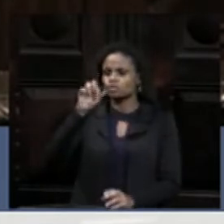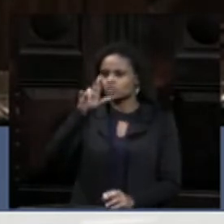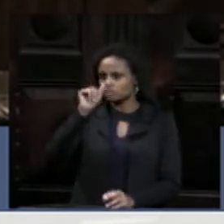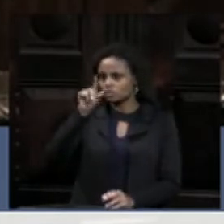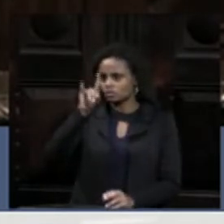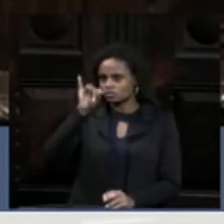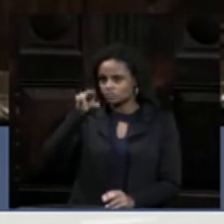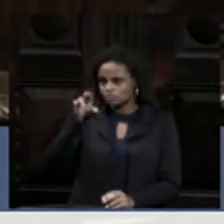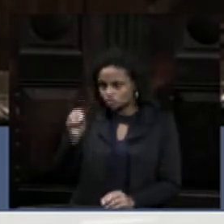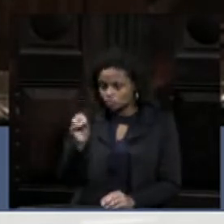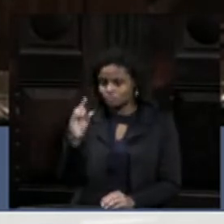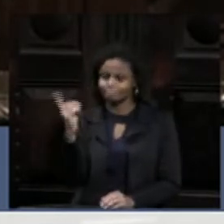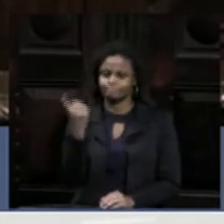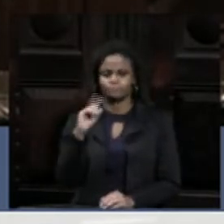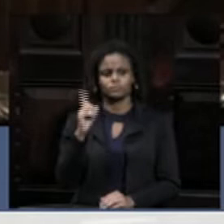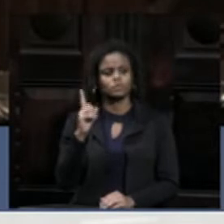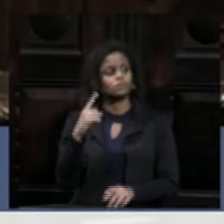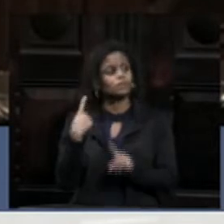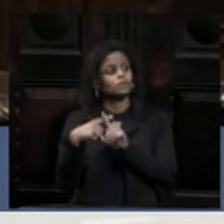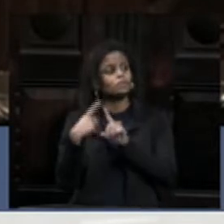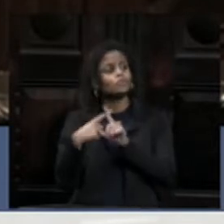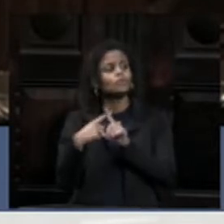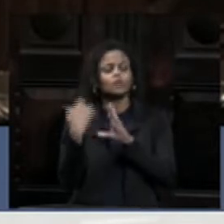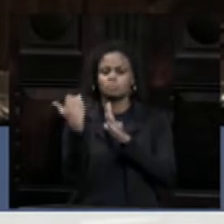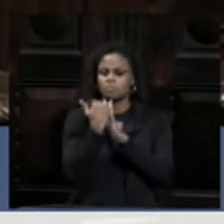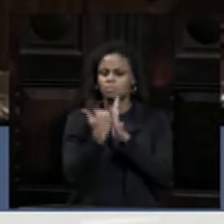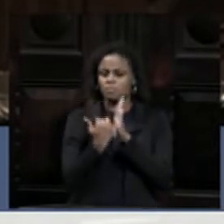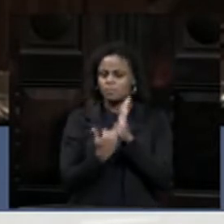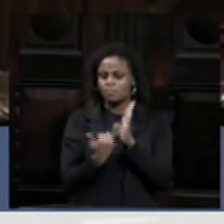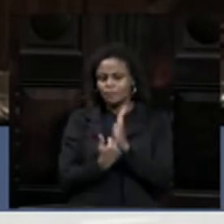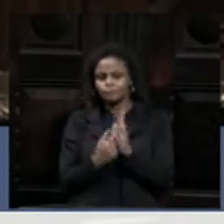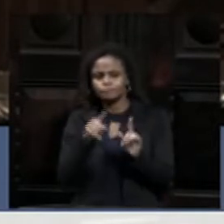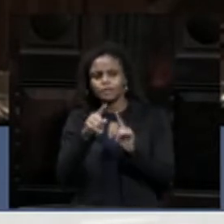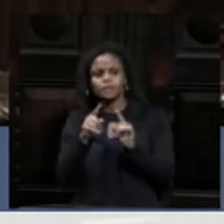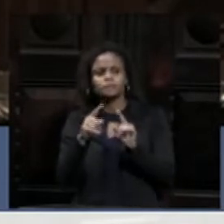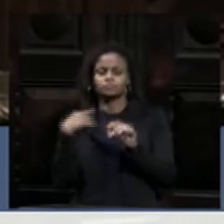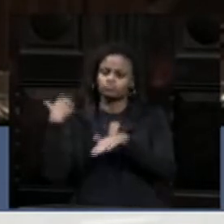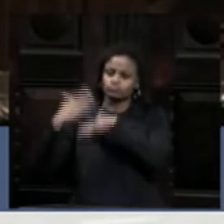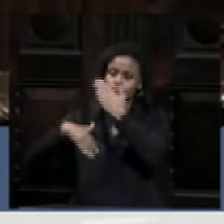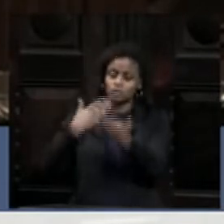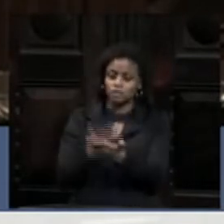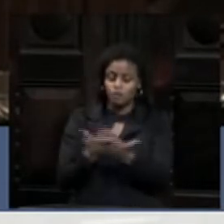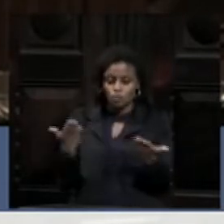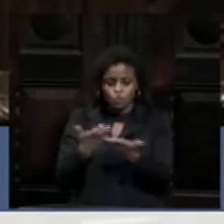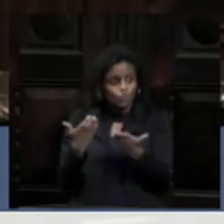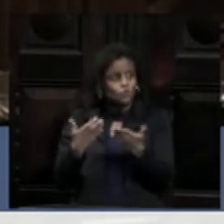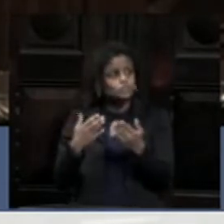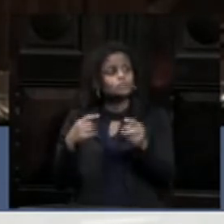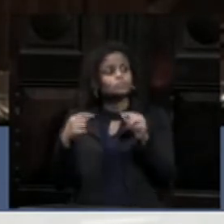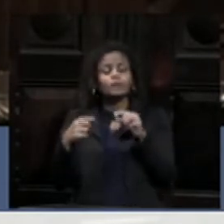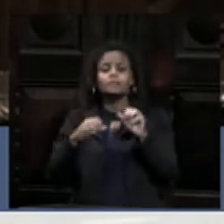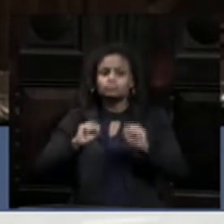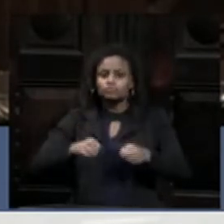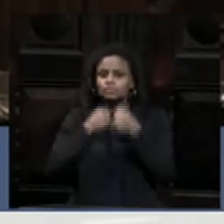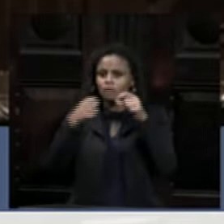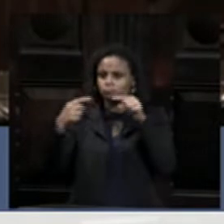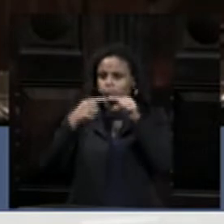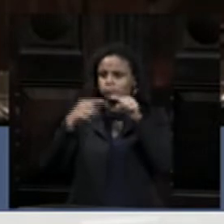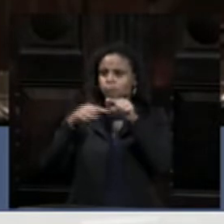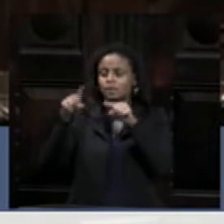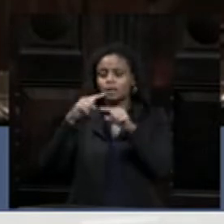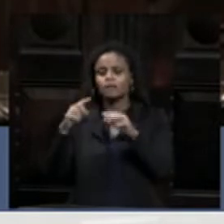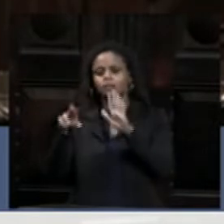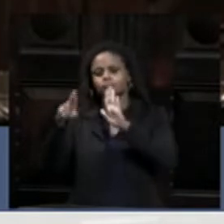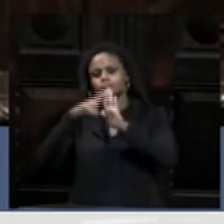estruturais que o Maracanã passou nos últimos anos, justamente para se adequar às normas internacionais. Se na Copa